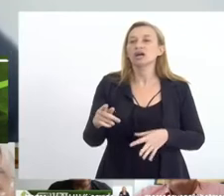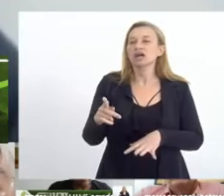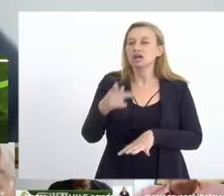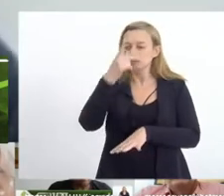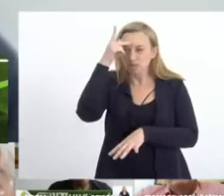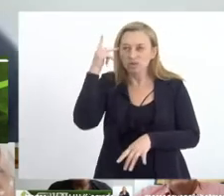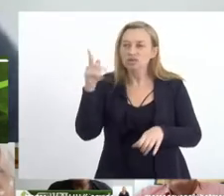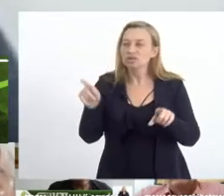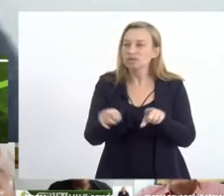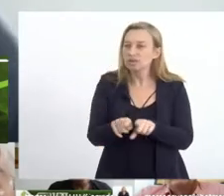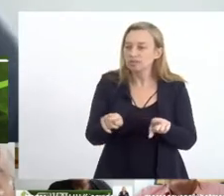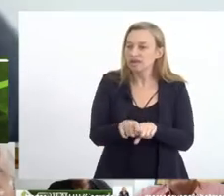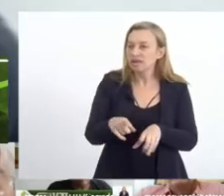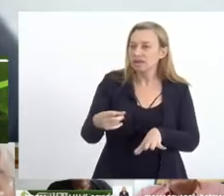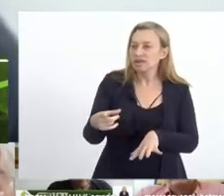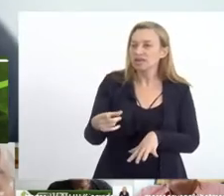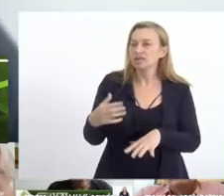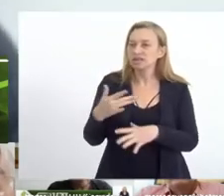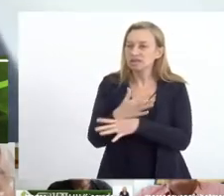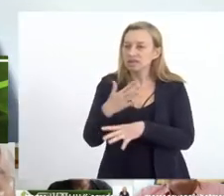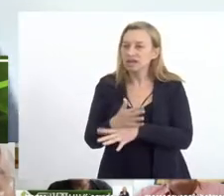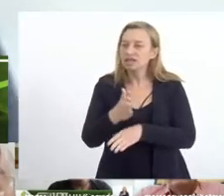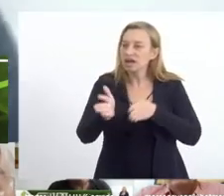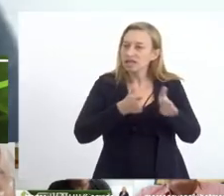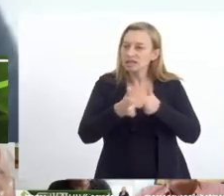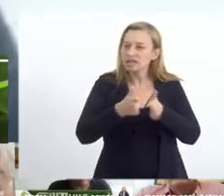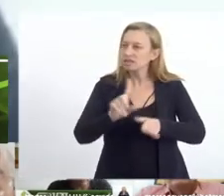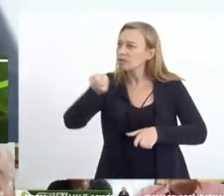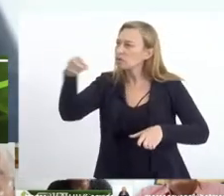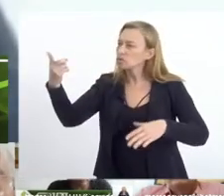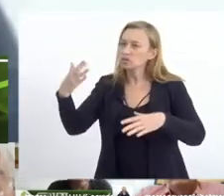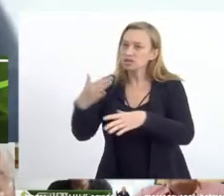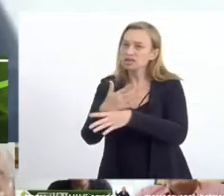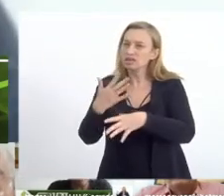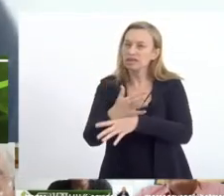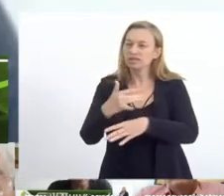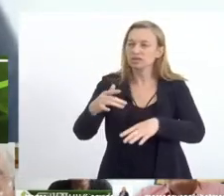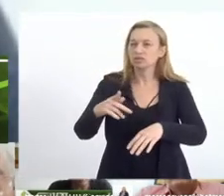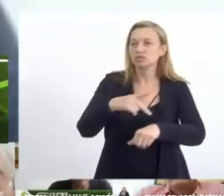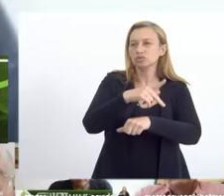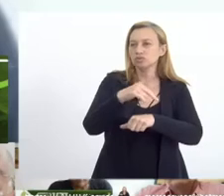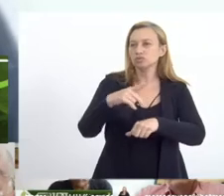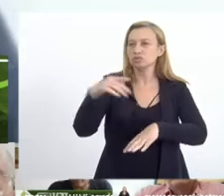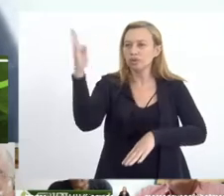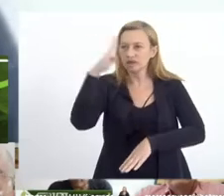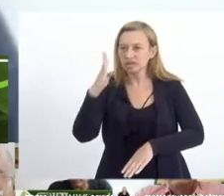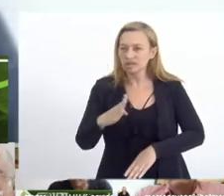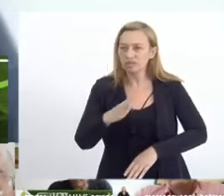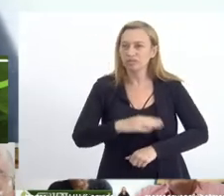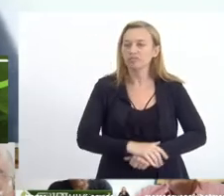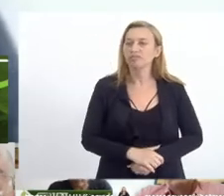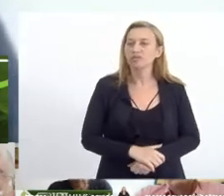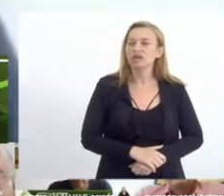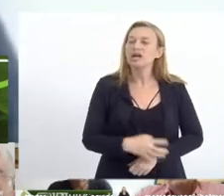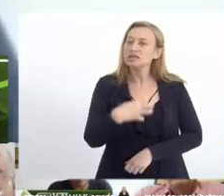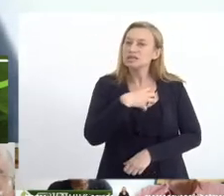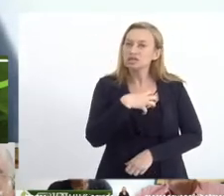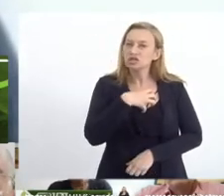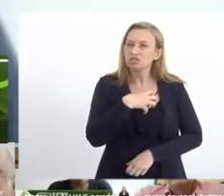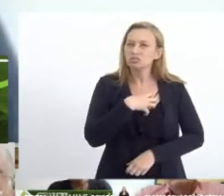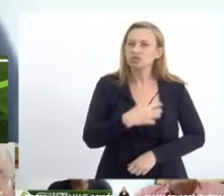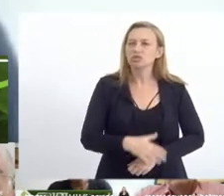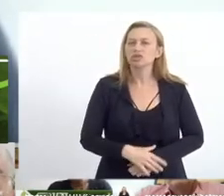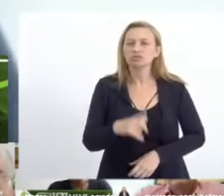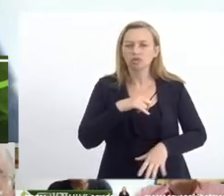cidades que poderão ter uma facilidade de acesso para as outras cidades do Brasil. Como disse anteriormente, nós sentimos que tem